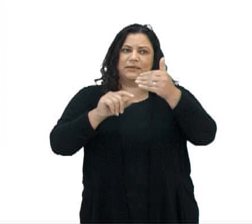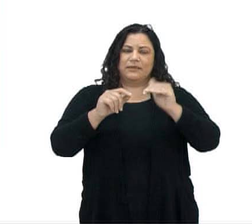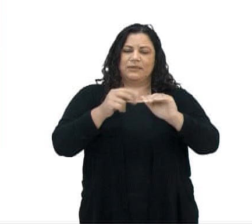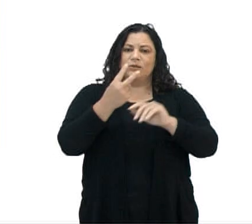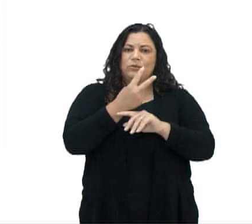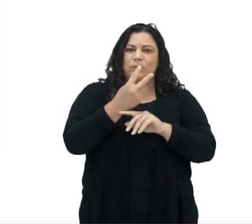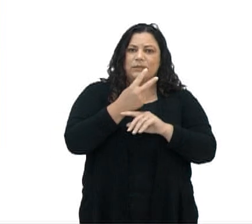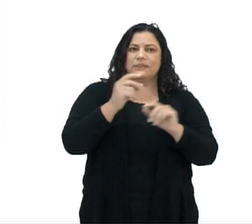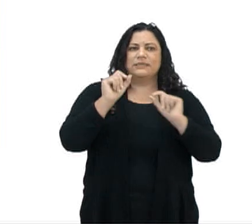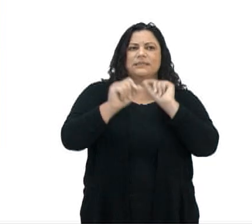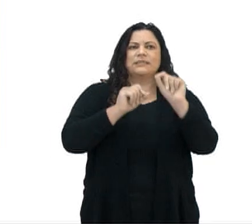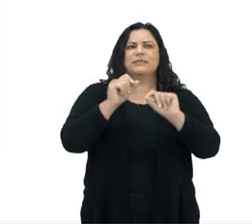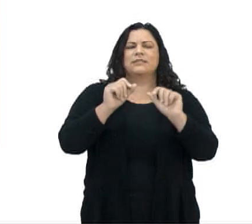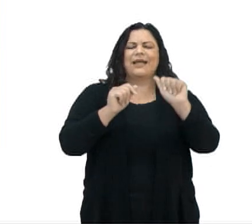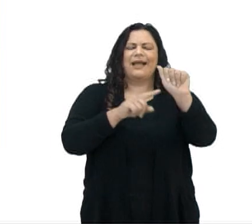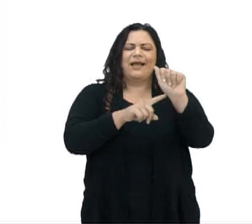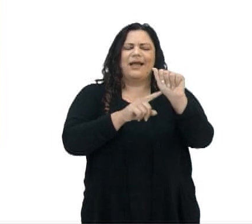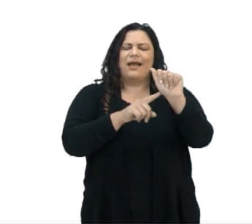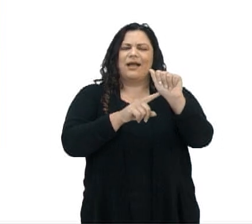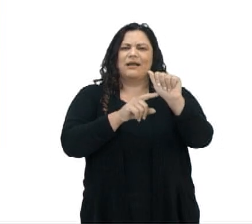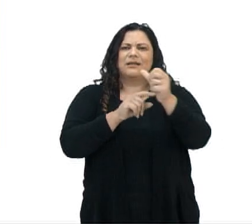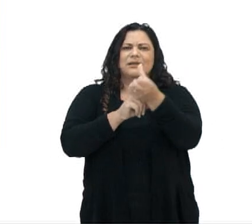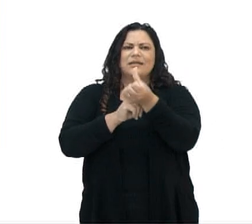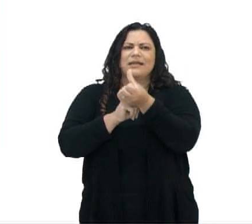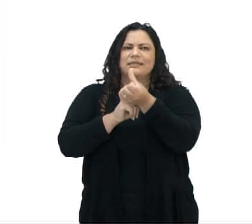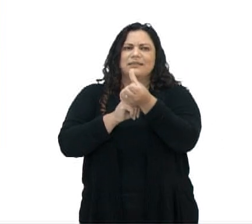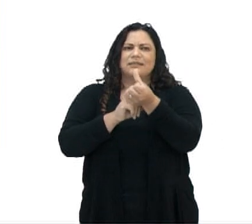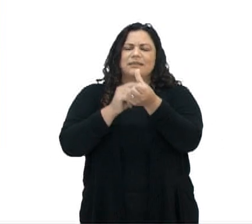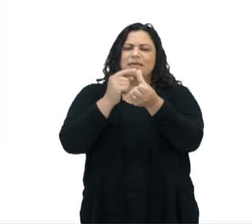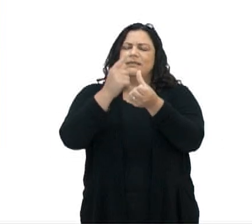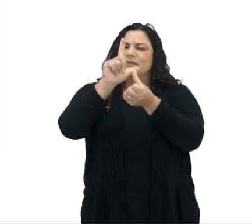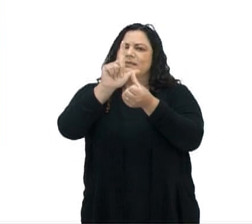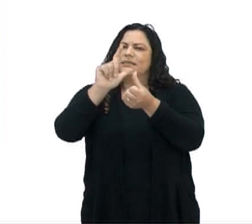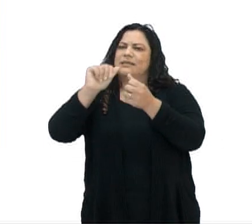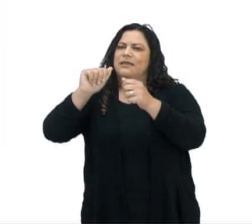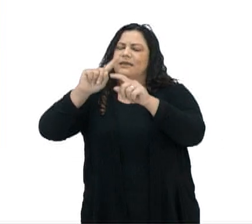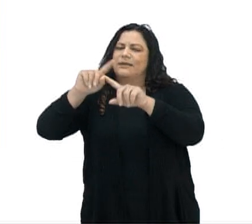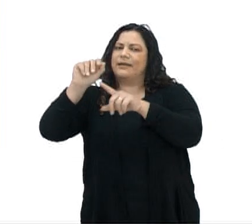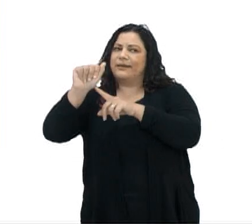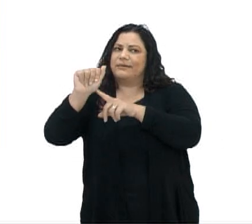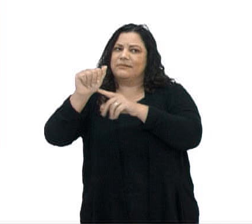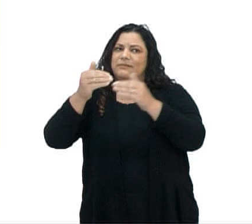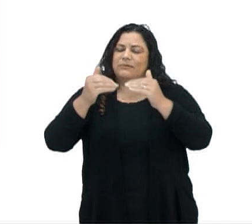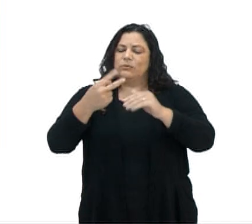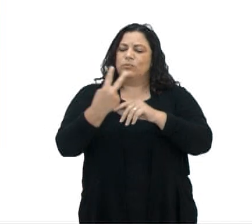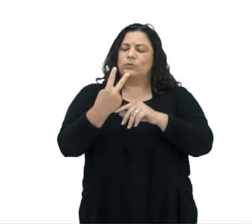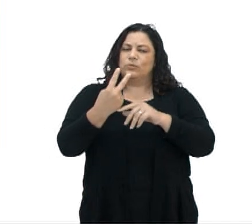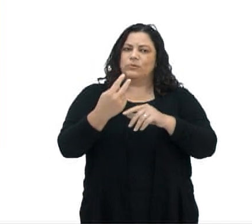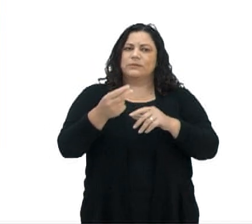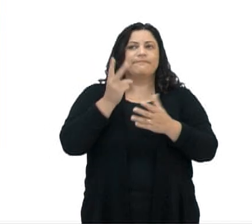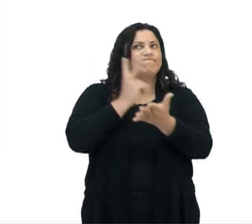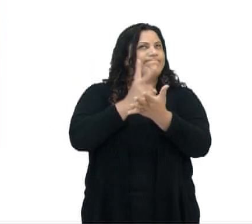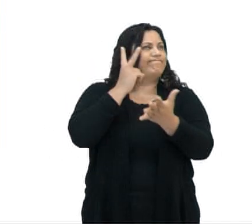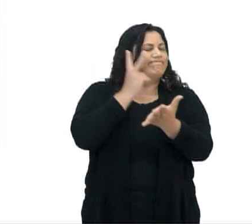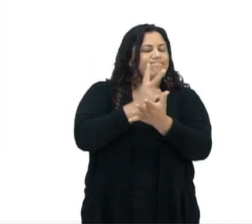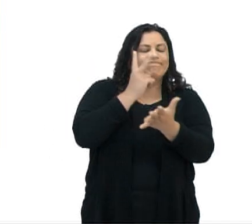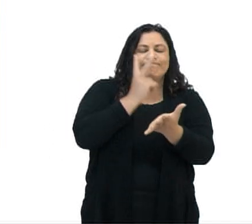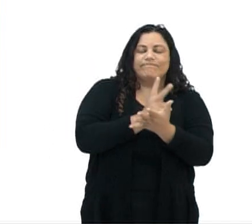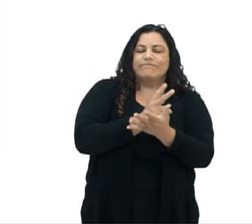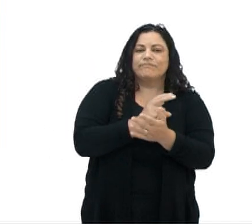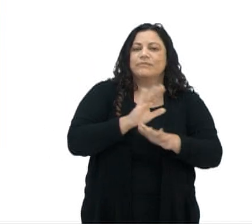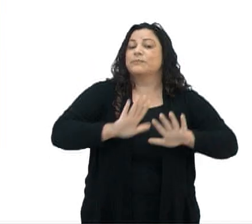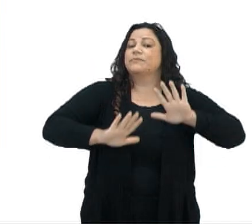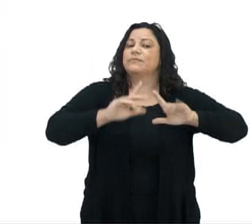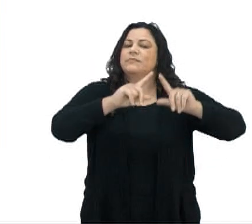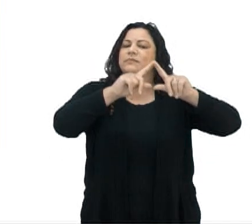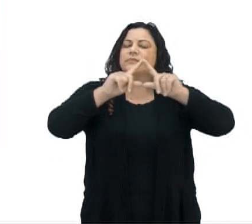vezes a área do triângulo. E se eu quiser fazer a área do heptágono, do octógono, é sempre a mesma ideia, tá? Depende de quantos triângulos